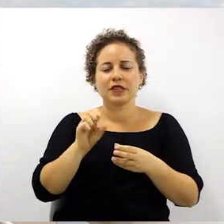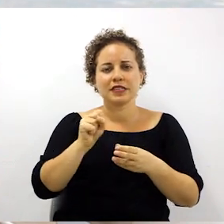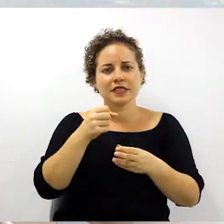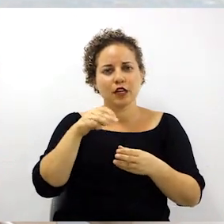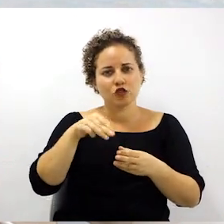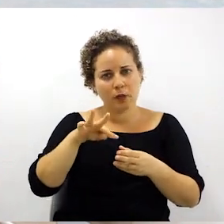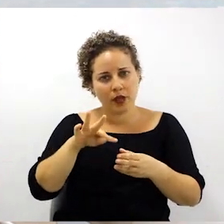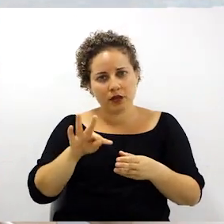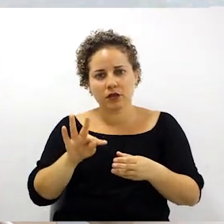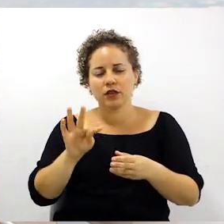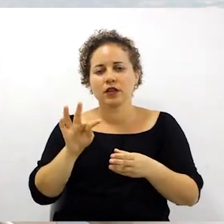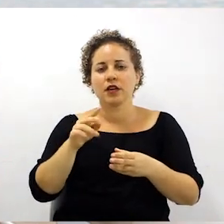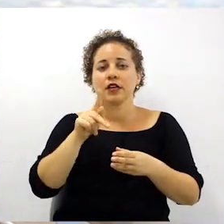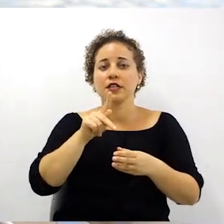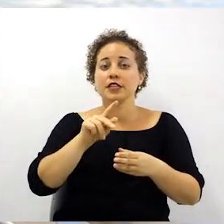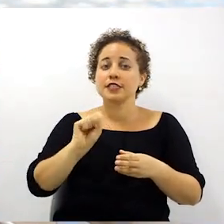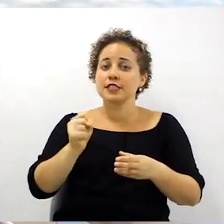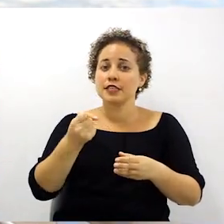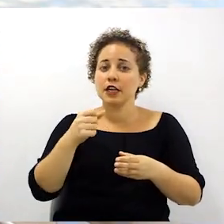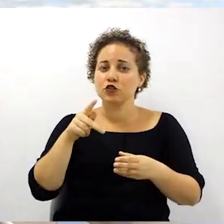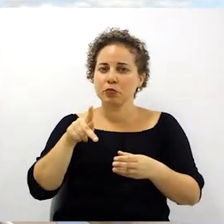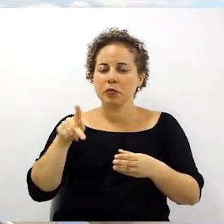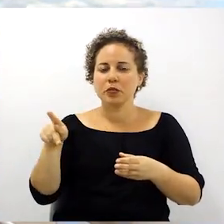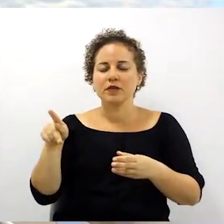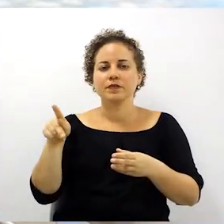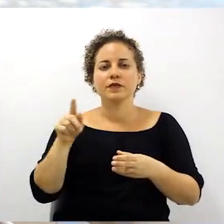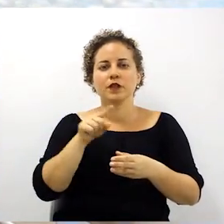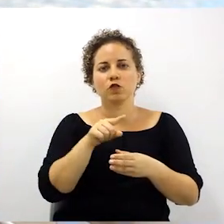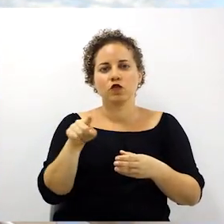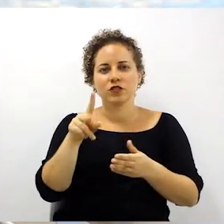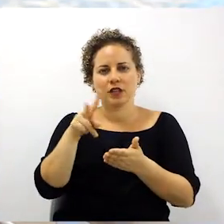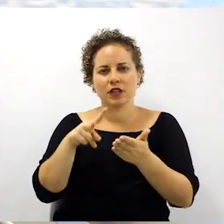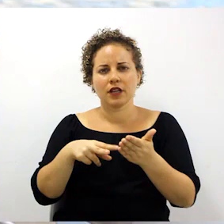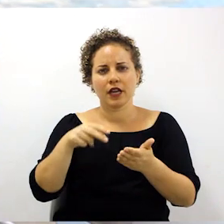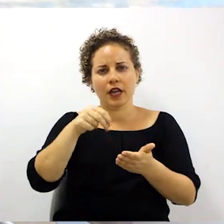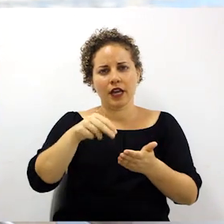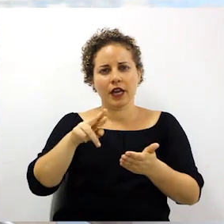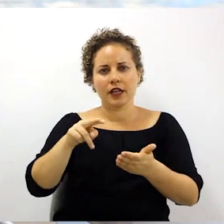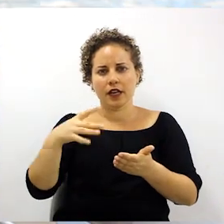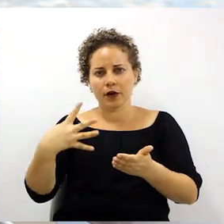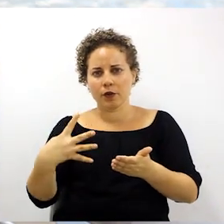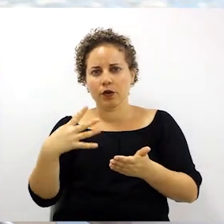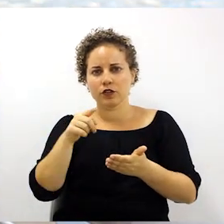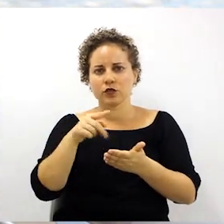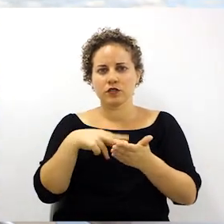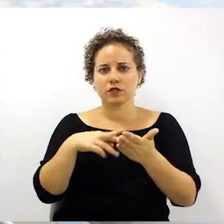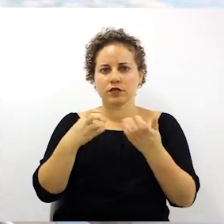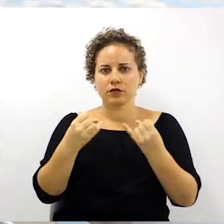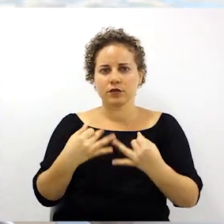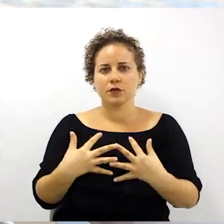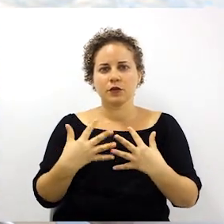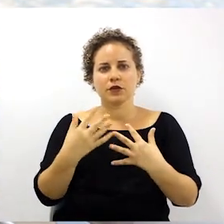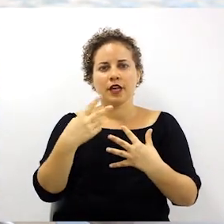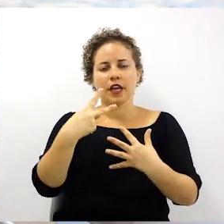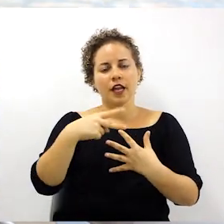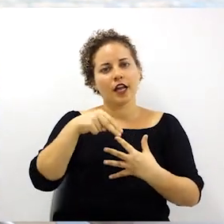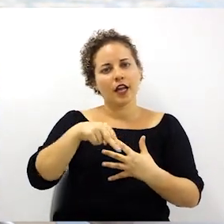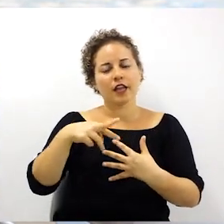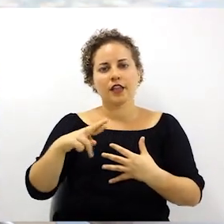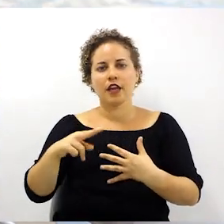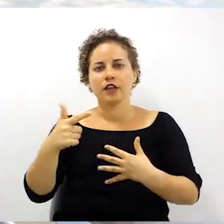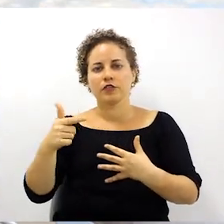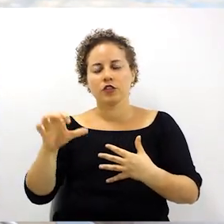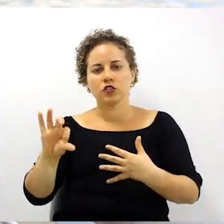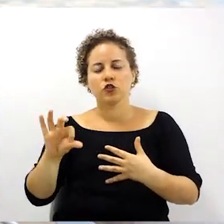SESMET quanto o SESTP. Então, quando você lê a NR4, que fala de SESMET, e a NR29 sobre